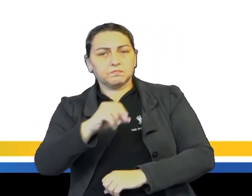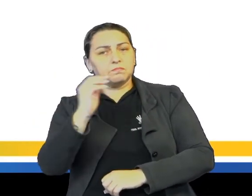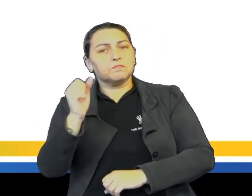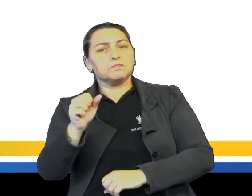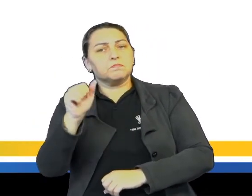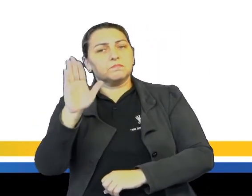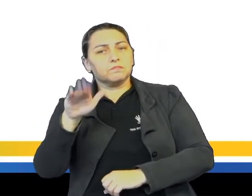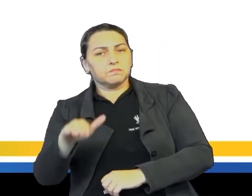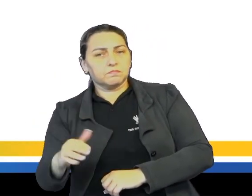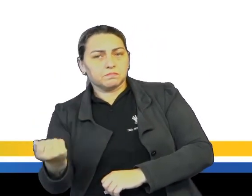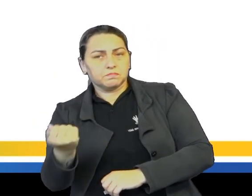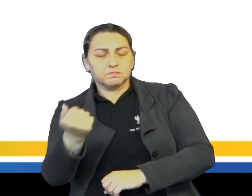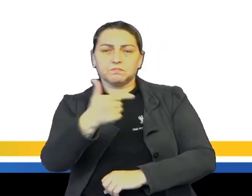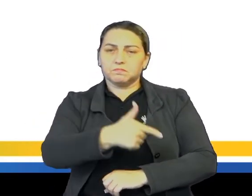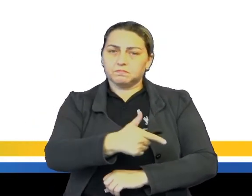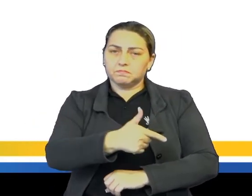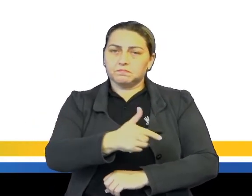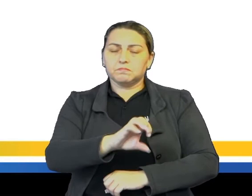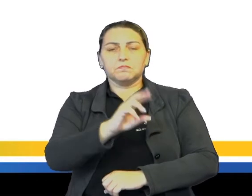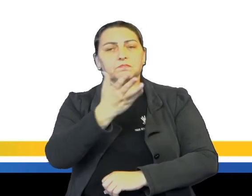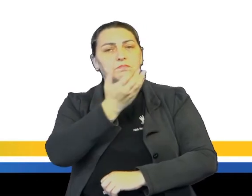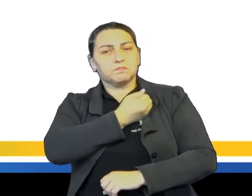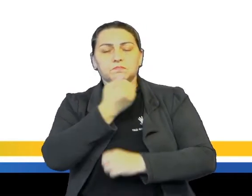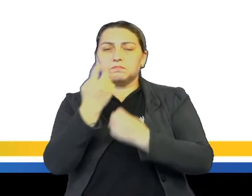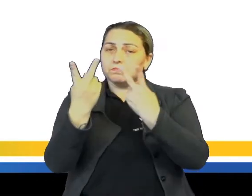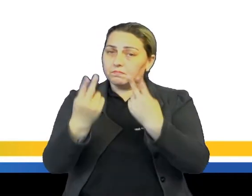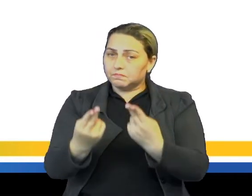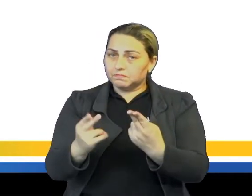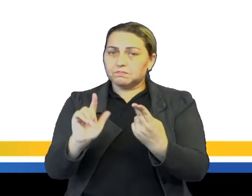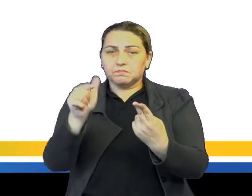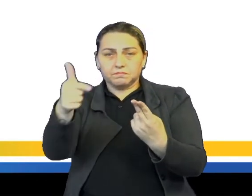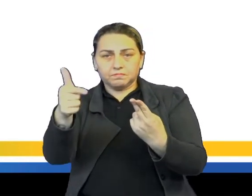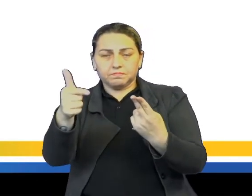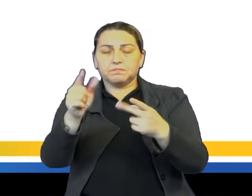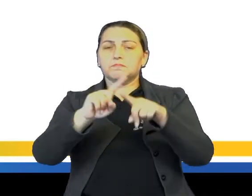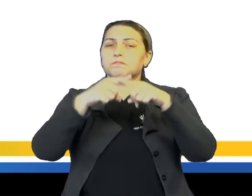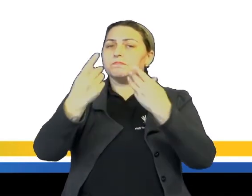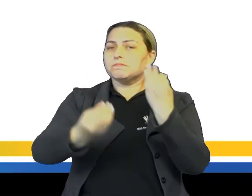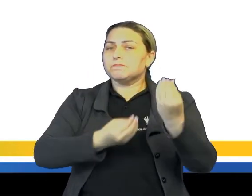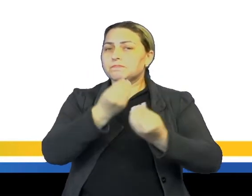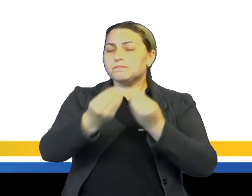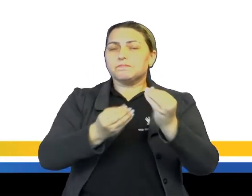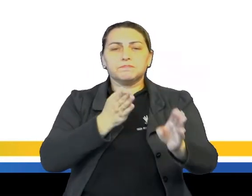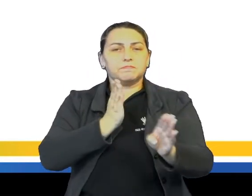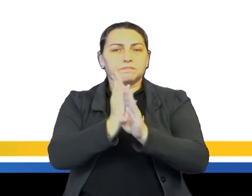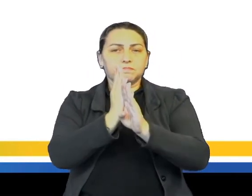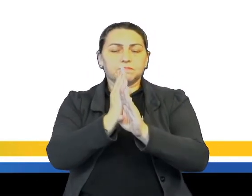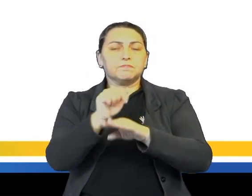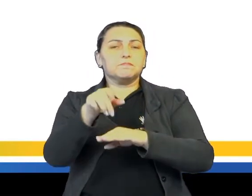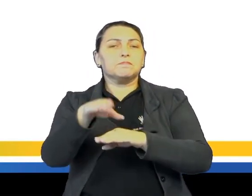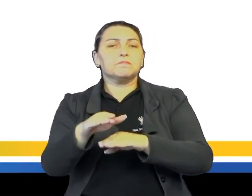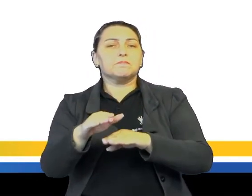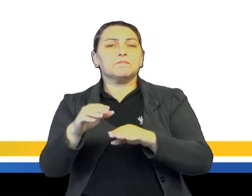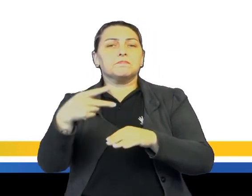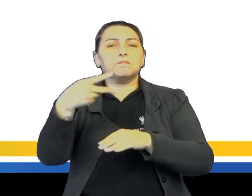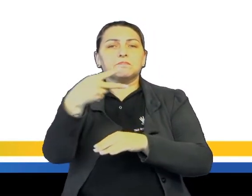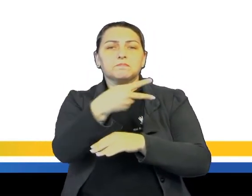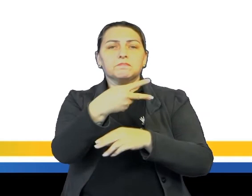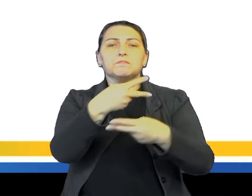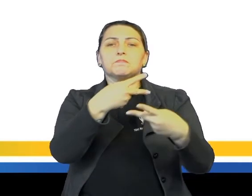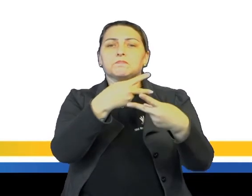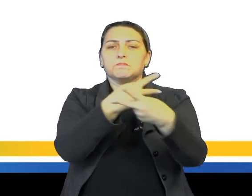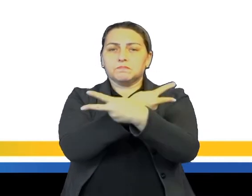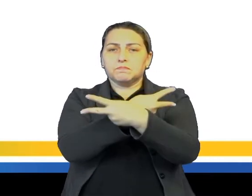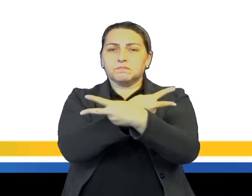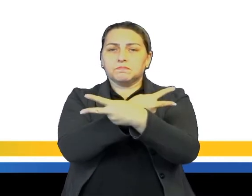menor que o outro, ou até mesmo um número que é igual ao outro. Mas como que você vai identificar quem é maior e menor? Coloquei um